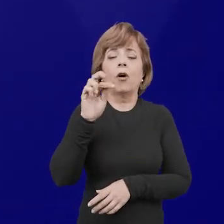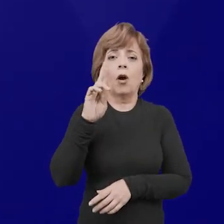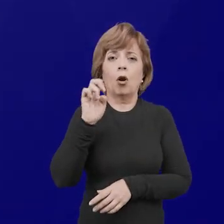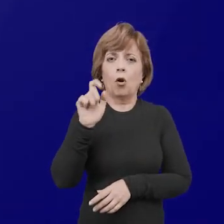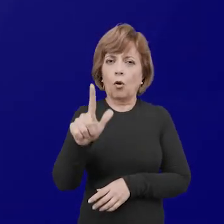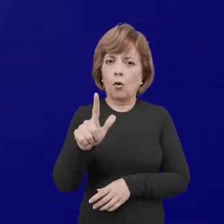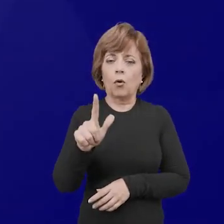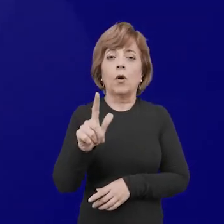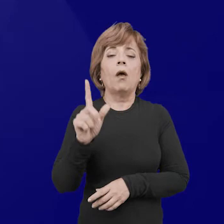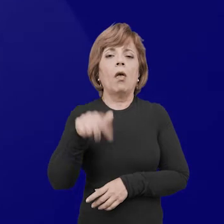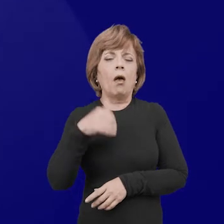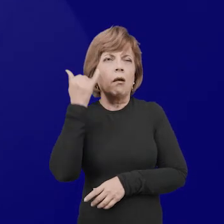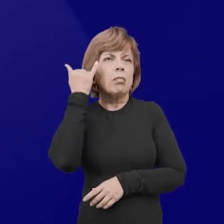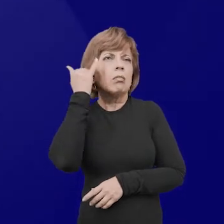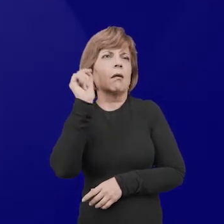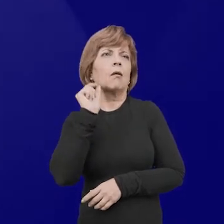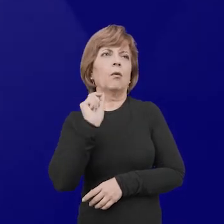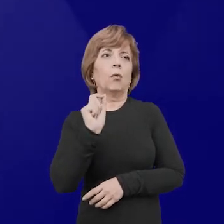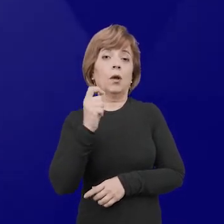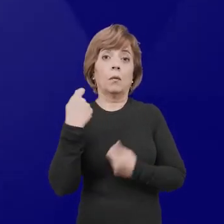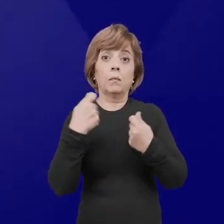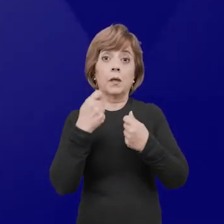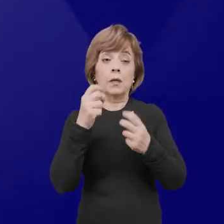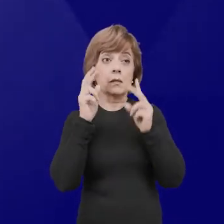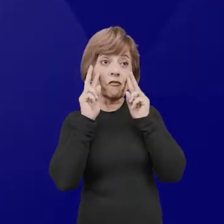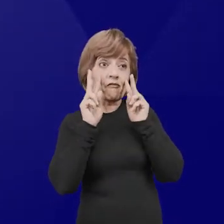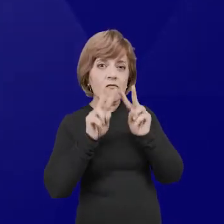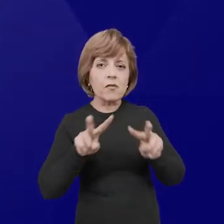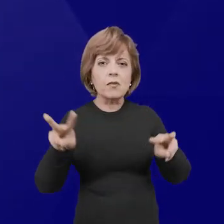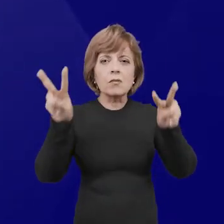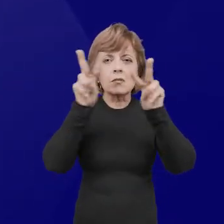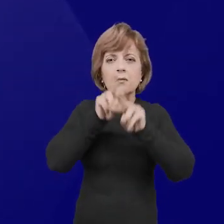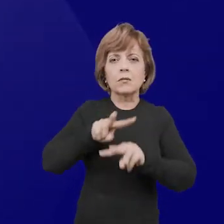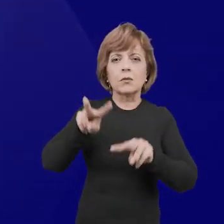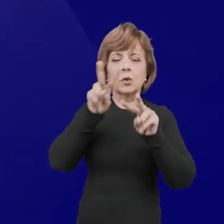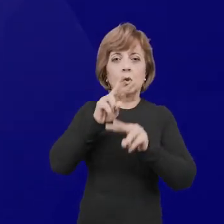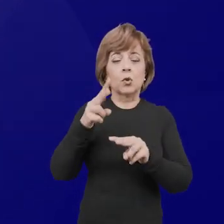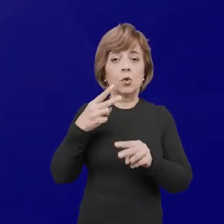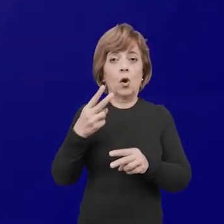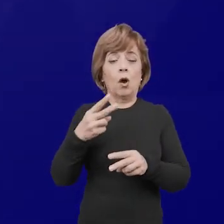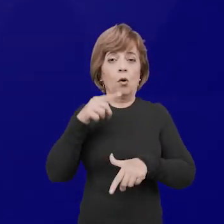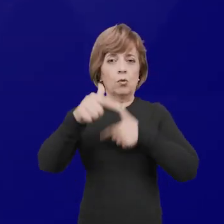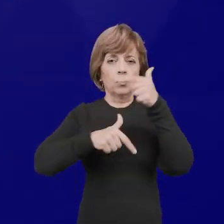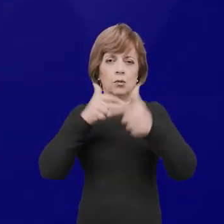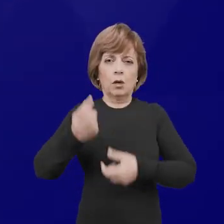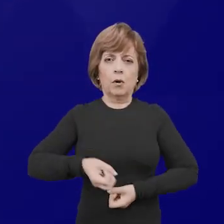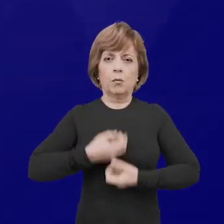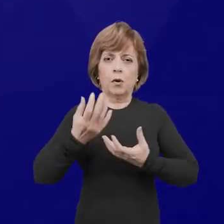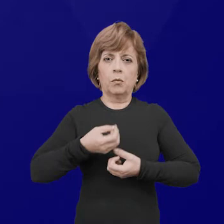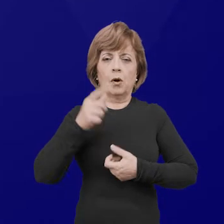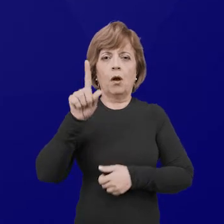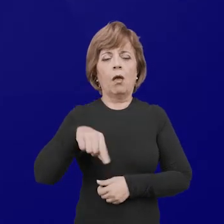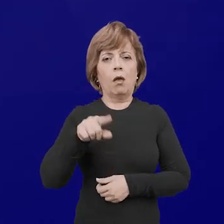precisa enxergar o que está sendo feito, o que está sendo produzido, que essa é o